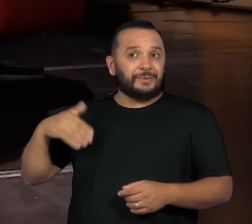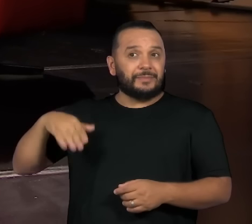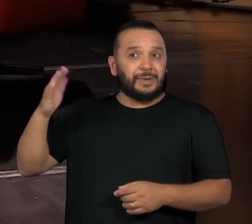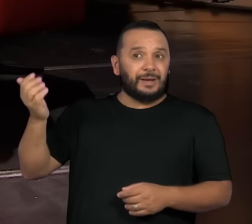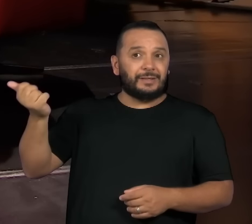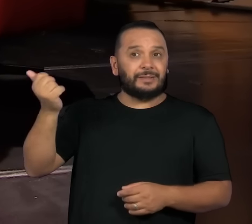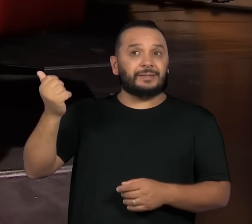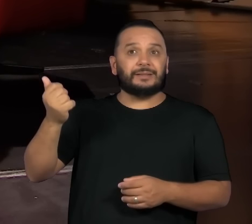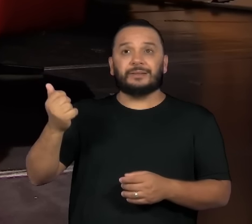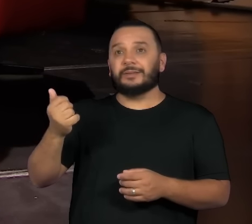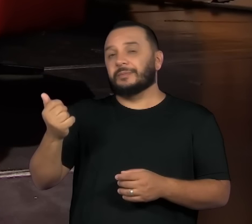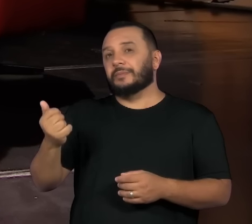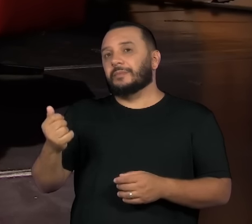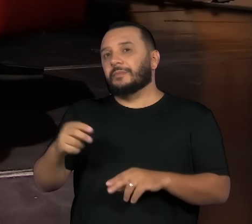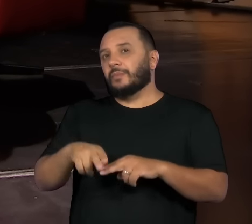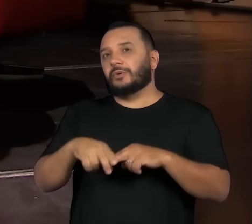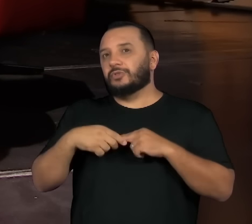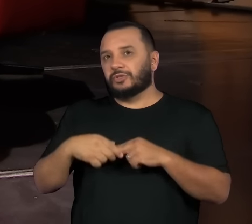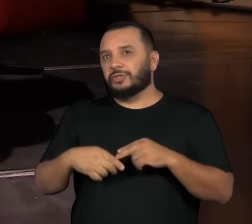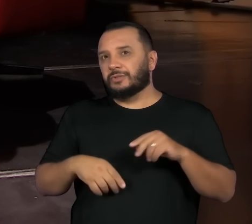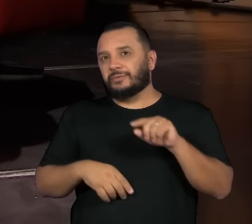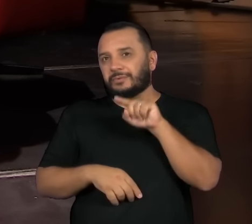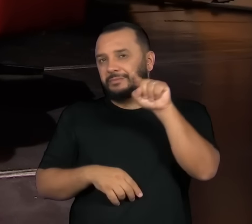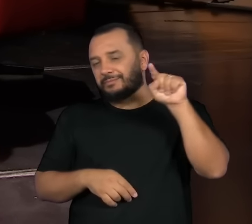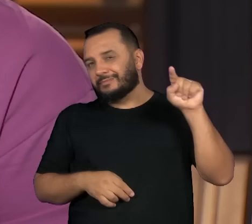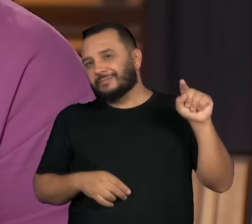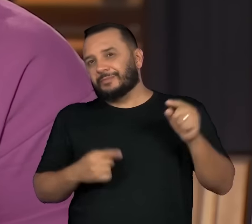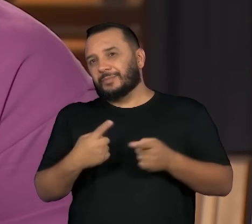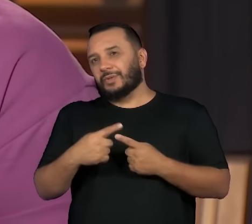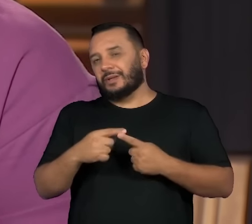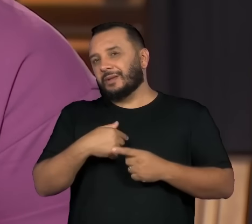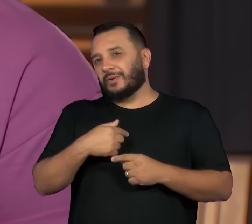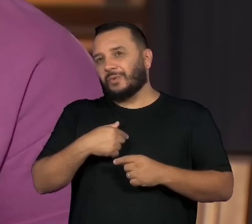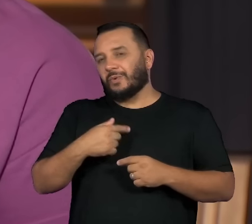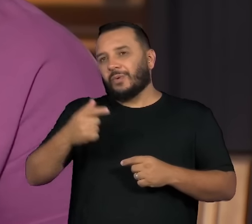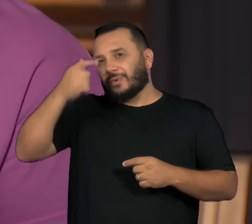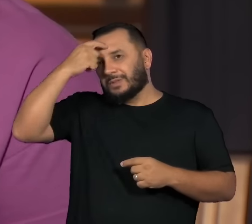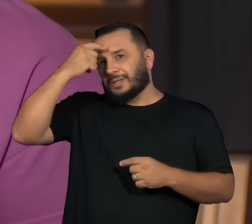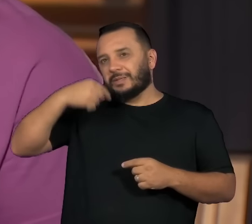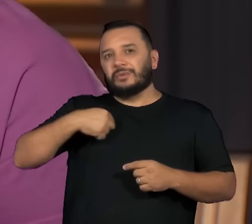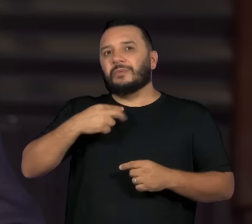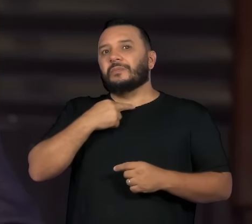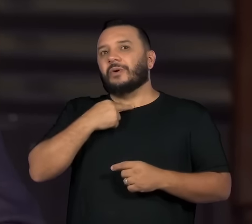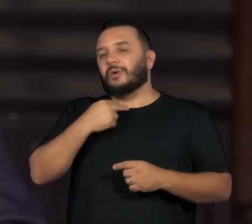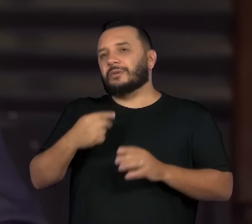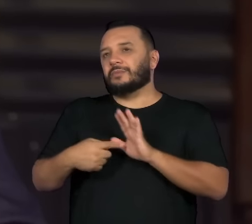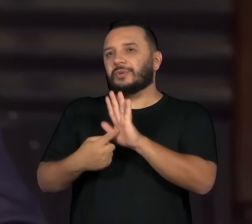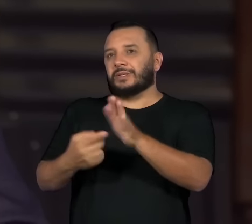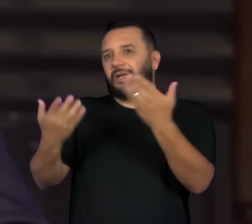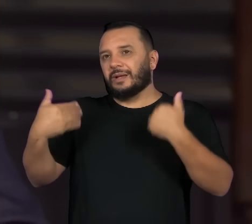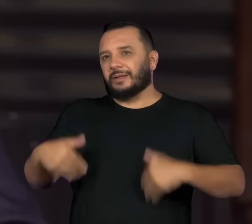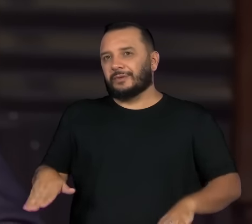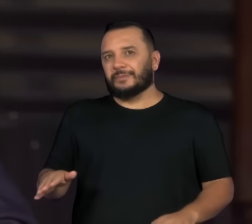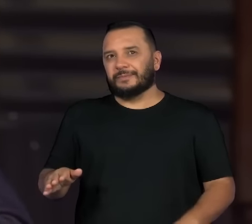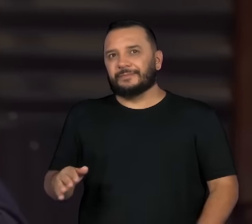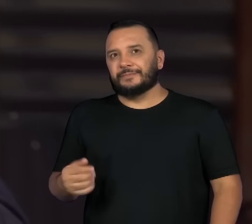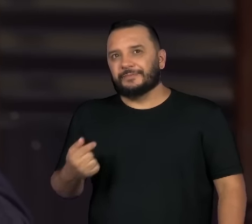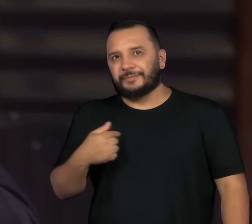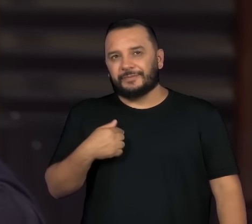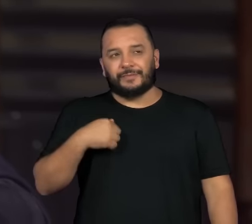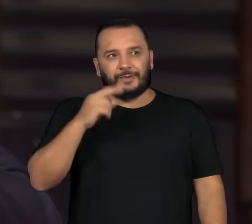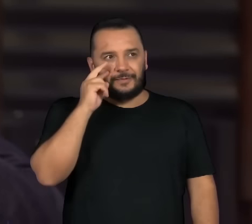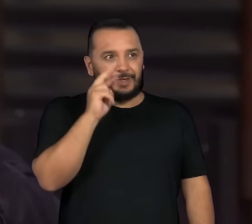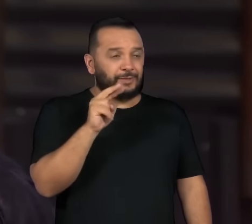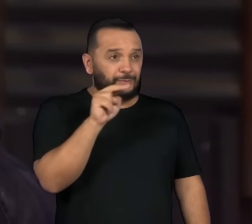motivos alheios a mim, que me faziam ter consciência de que eu não podia ser eu. Que legal. Eu vejo isso, sabia? Porque eu vejo